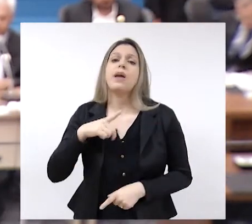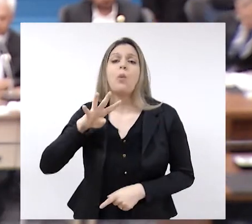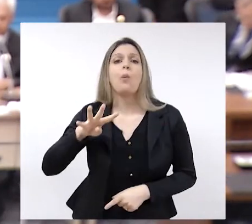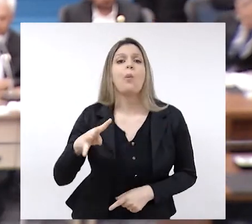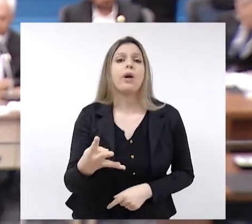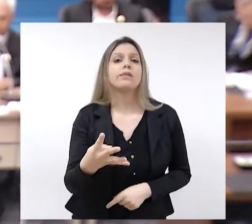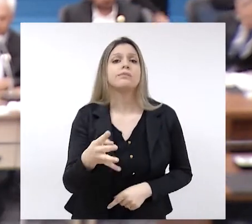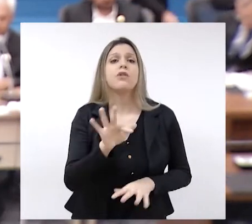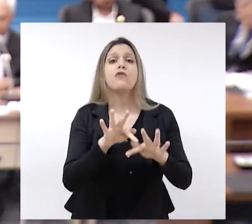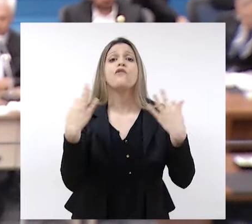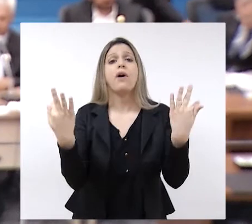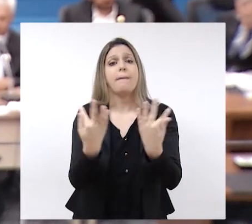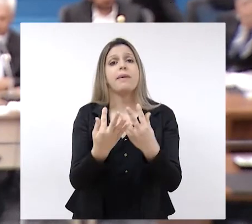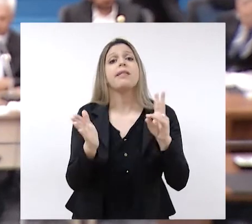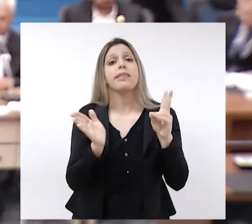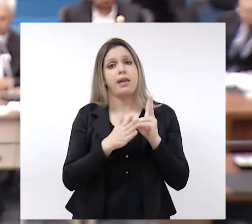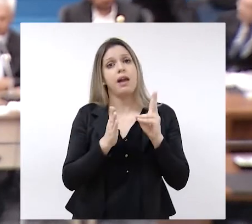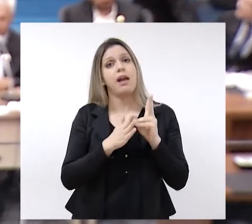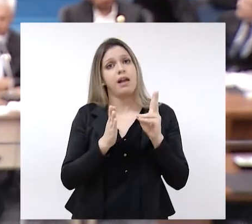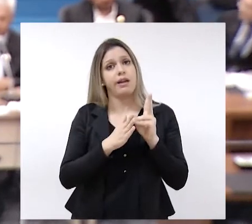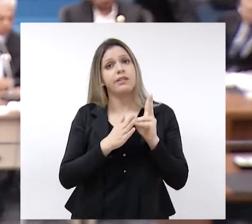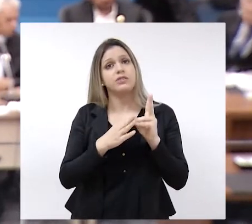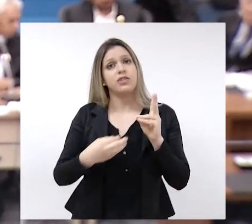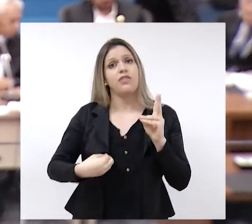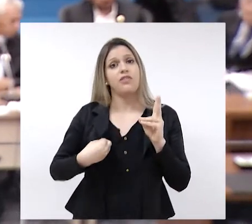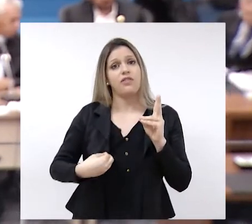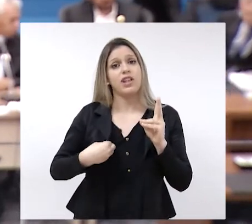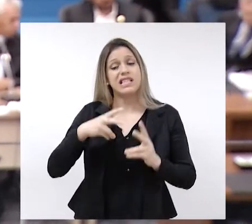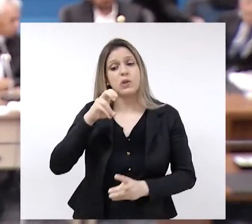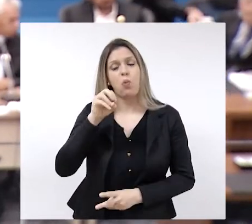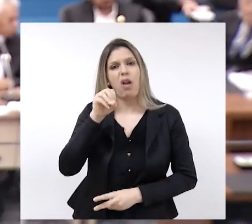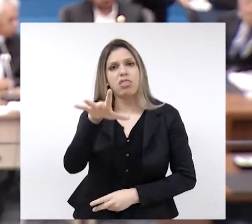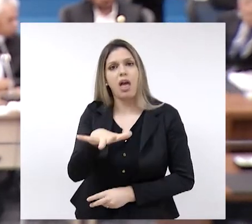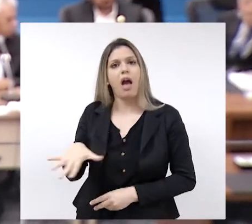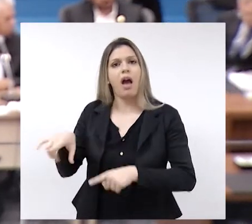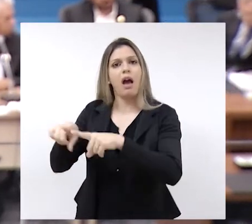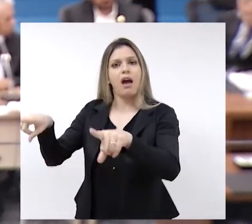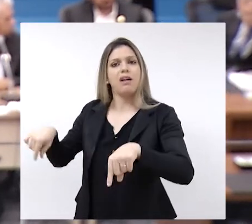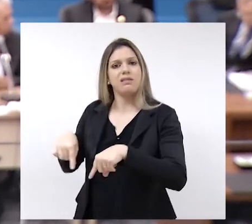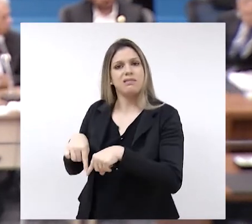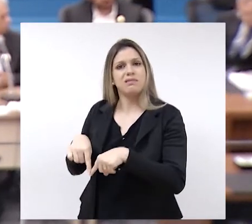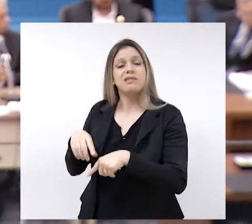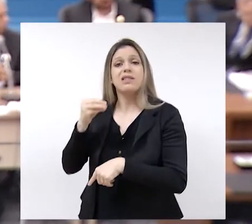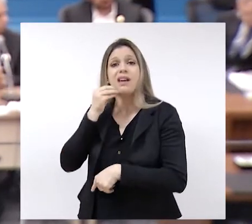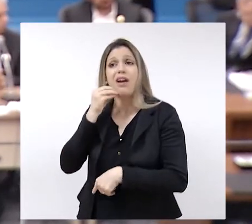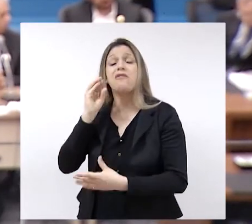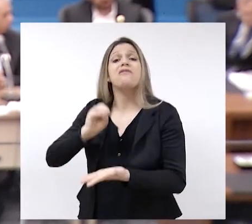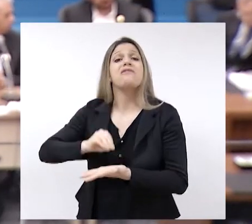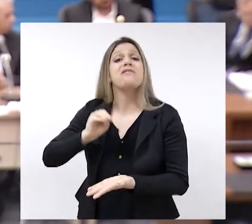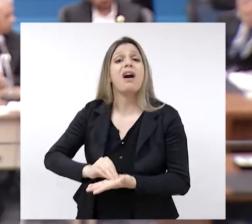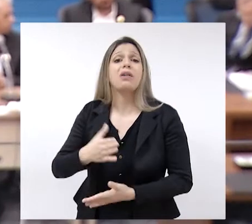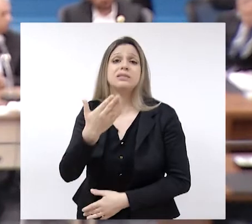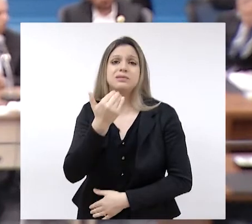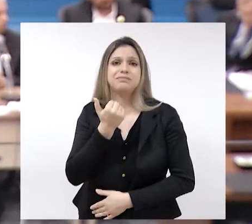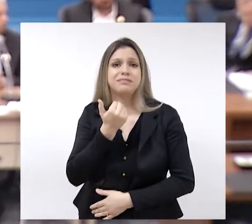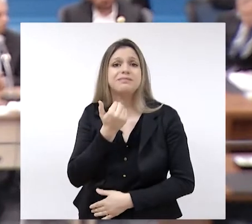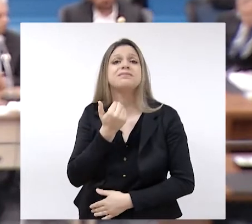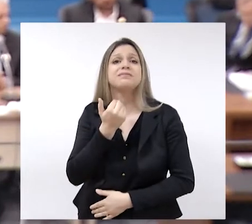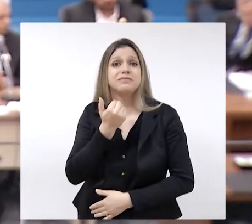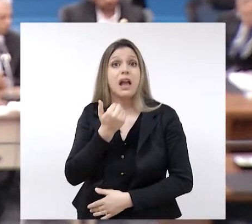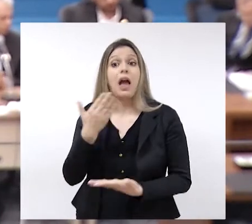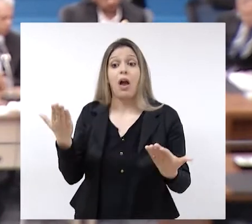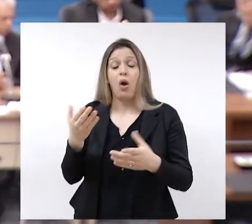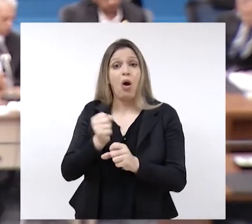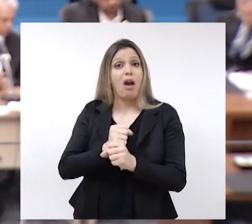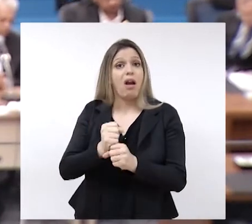de 4.000 famílias indígenas que vivem em 50 áreas de retomada estão sem receber essas cestas básicas desde o